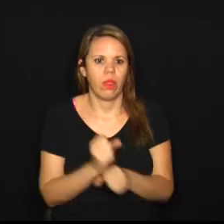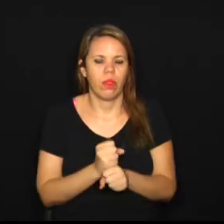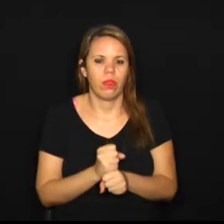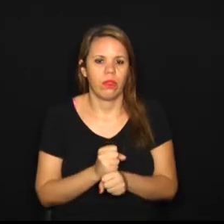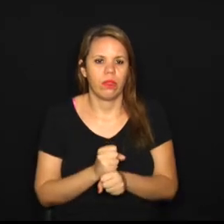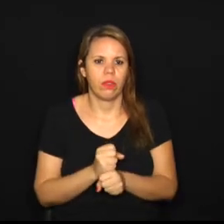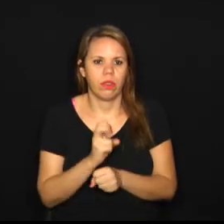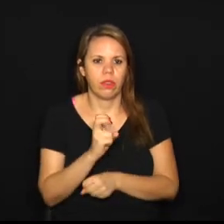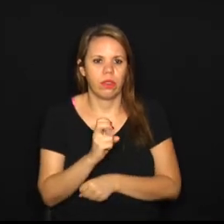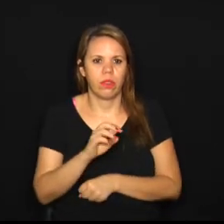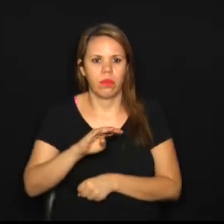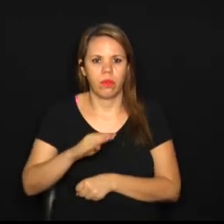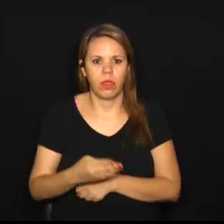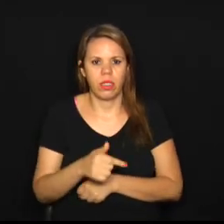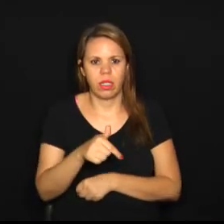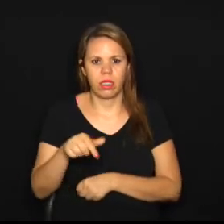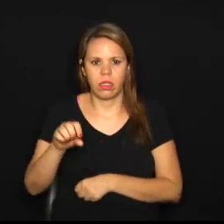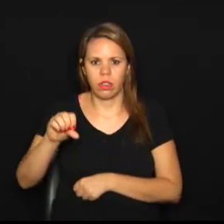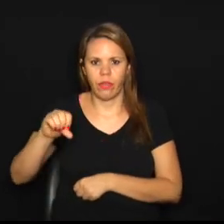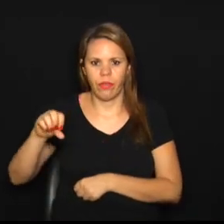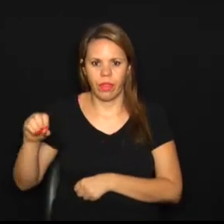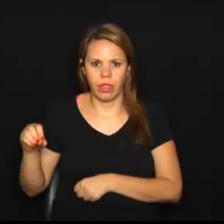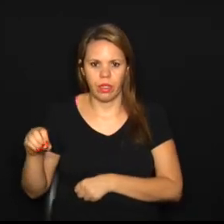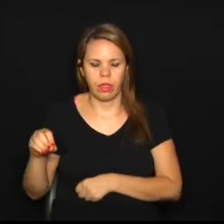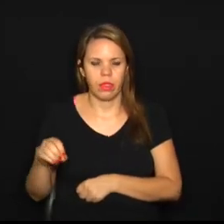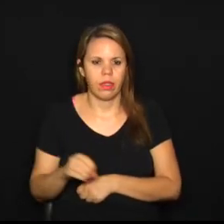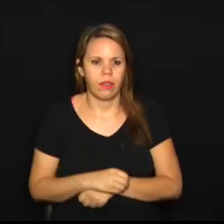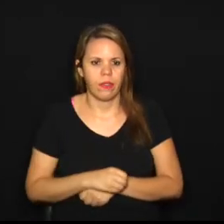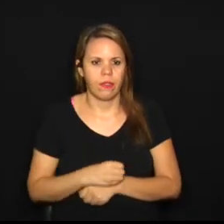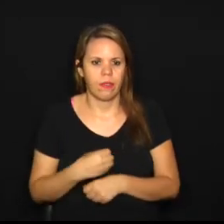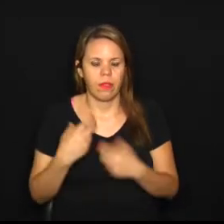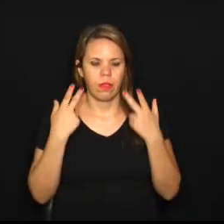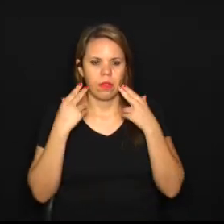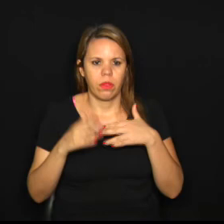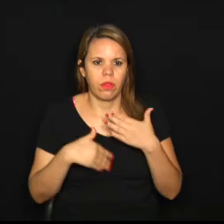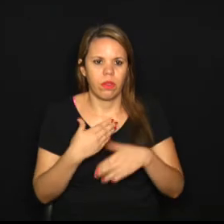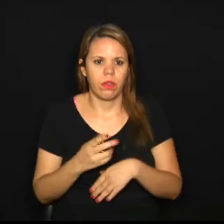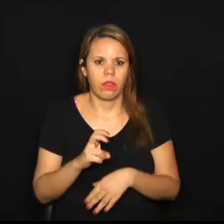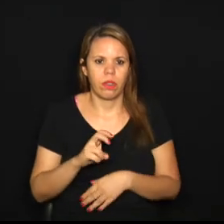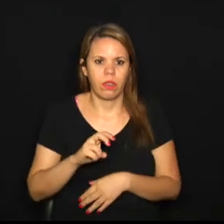era de 5.790.000. Para despesas correntes, o orçamento era de